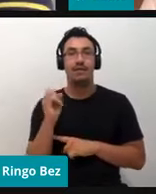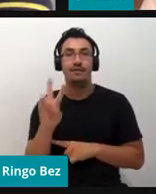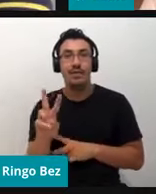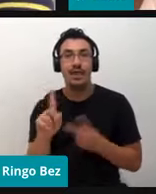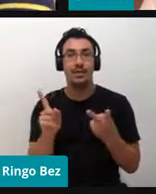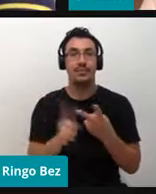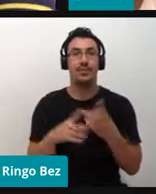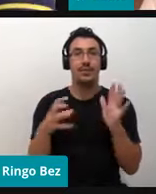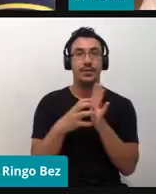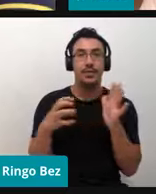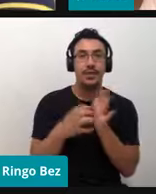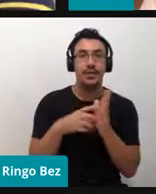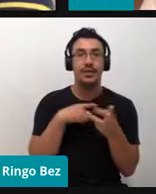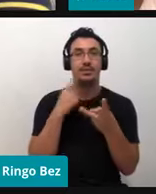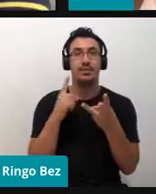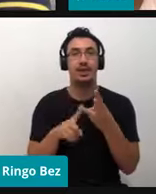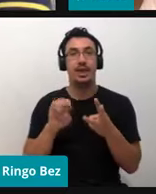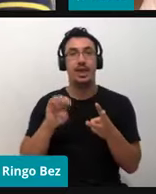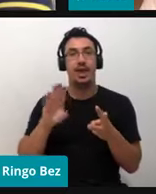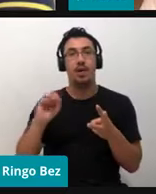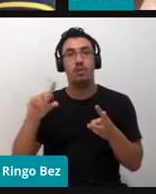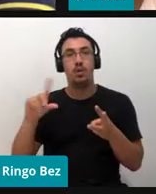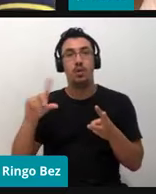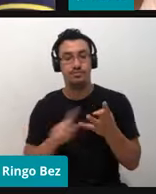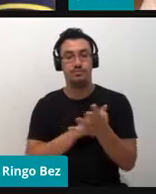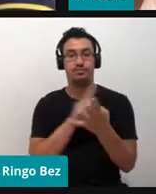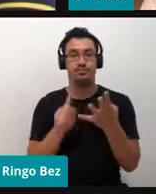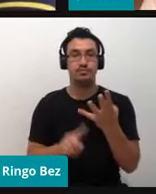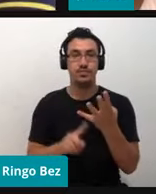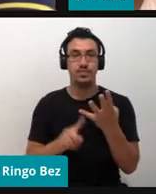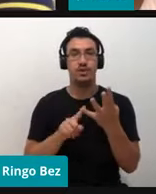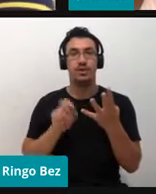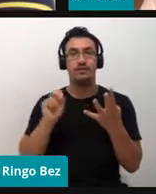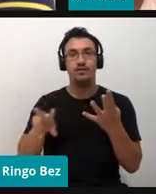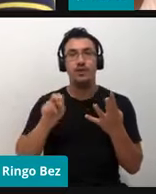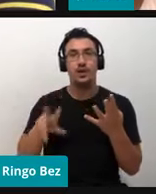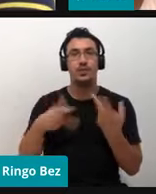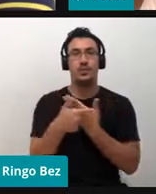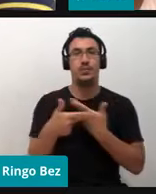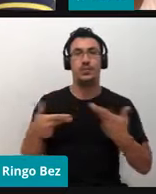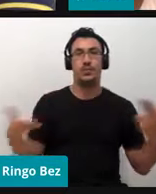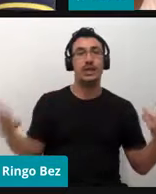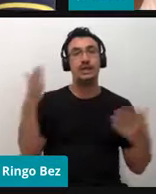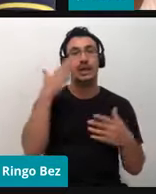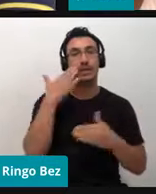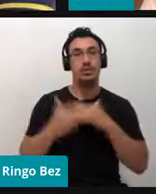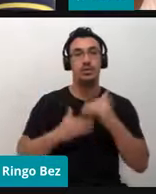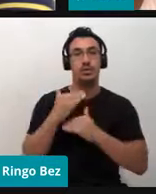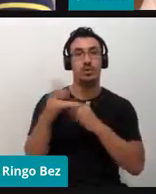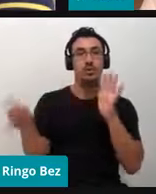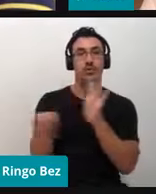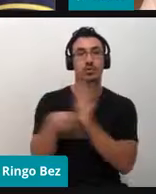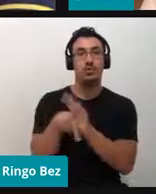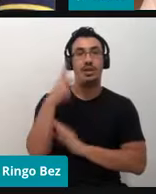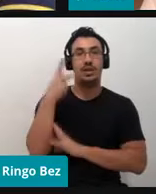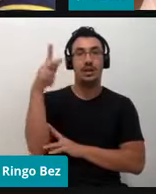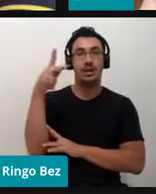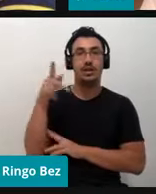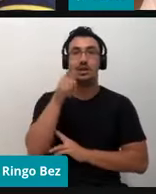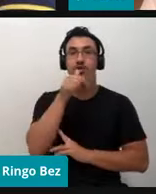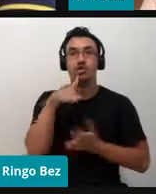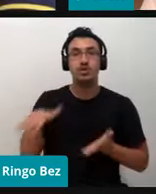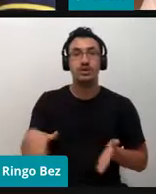AIDS, o ébola, vírus que se desenvolveram no Nilo, o SARS, que é um